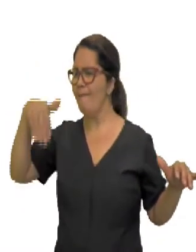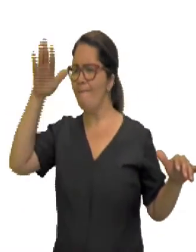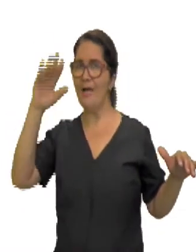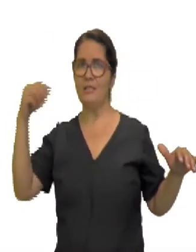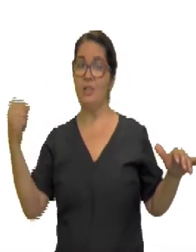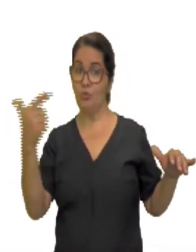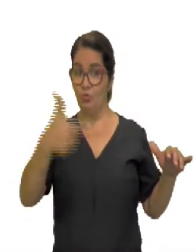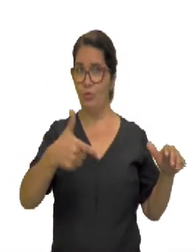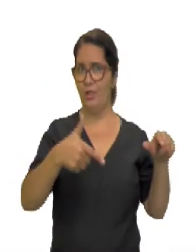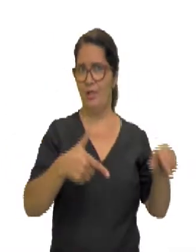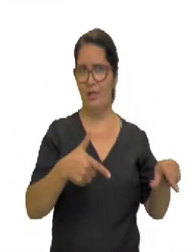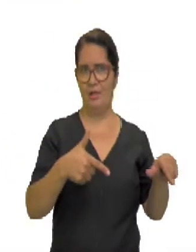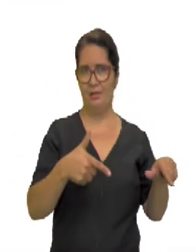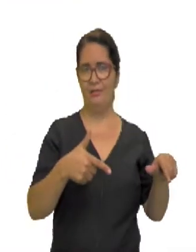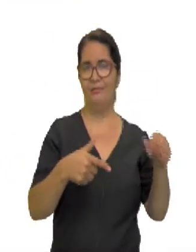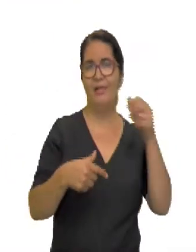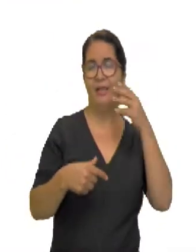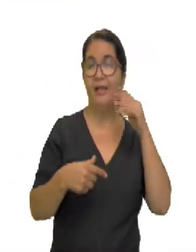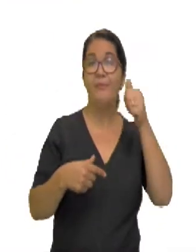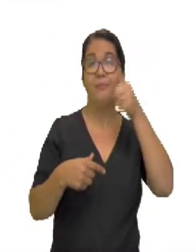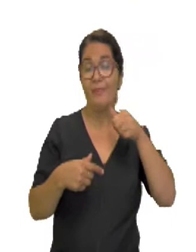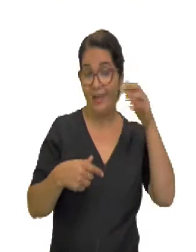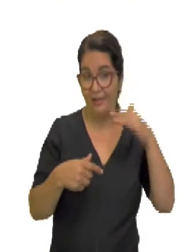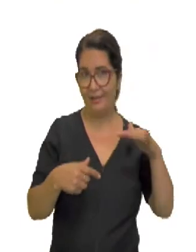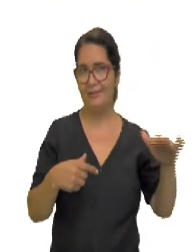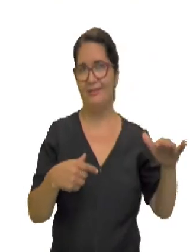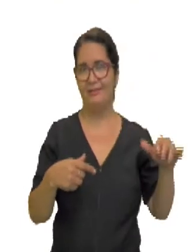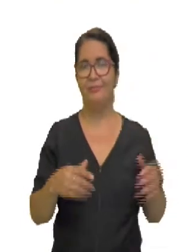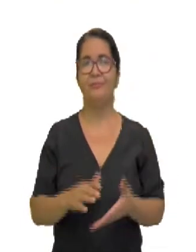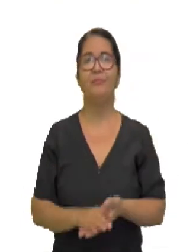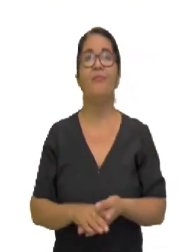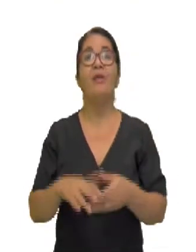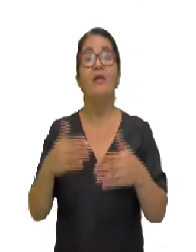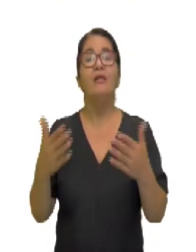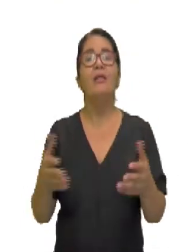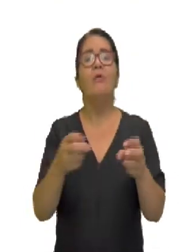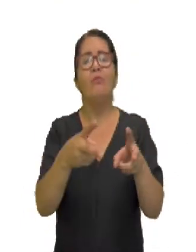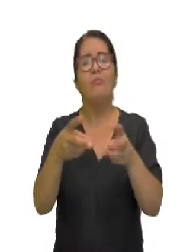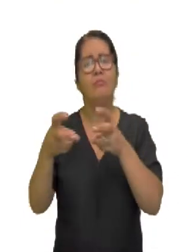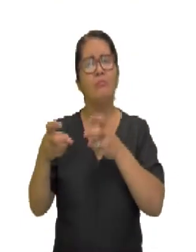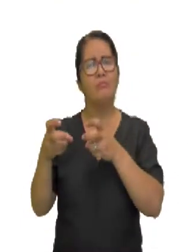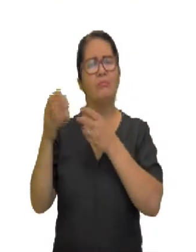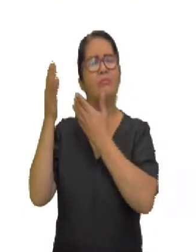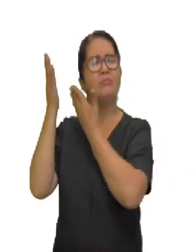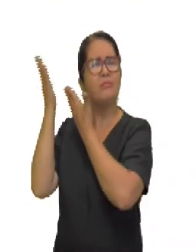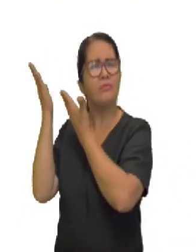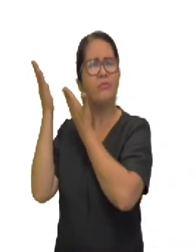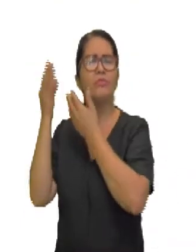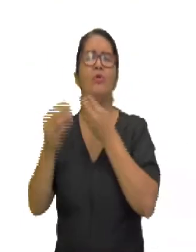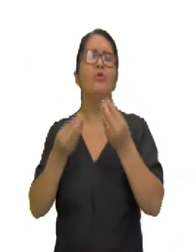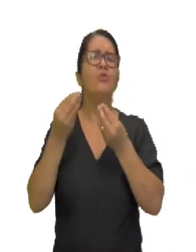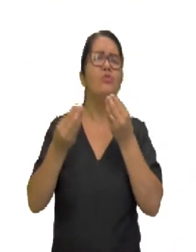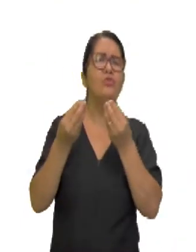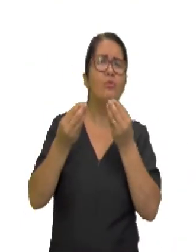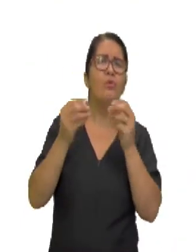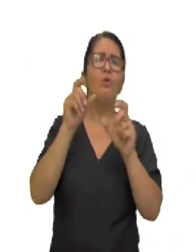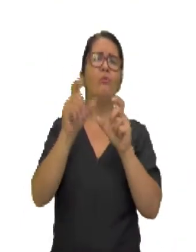aí na frase. Agora, é muito interessante vocês observarem o seguinte. No grau comparativo